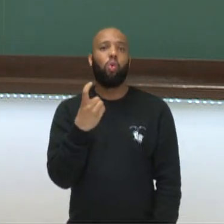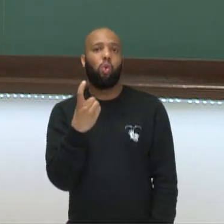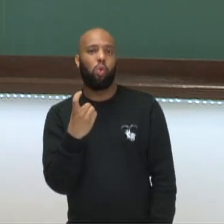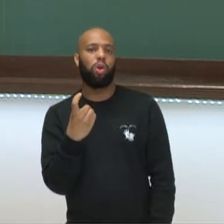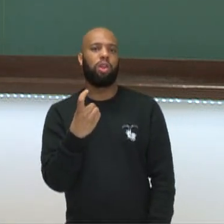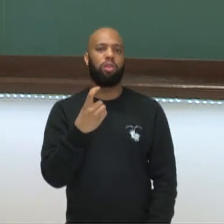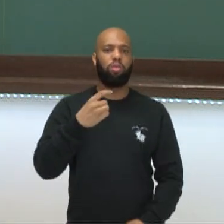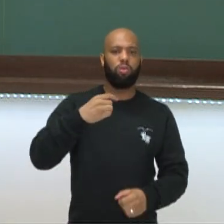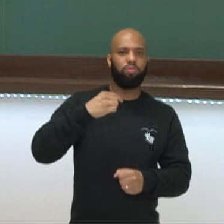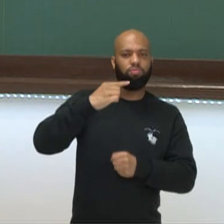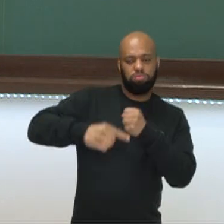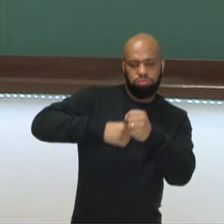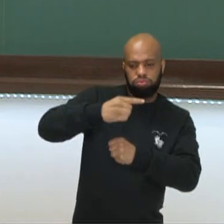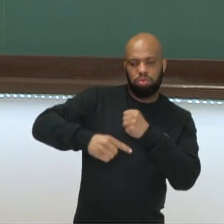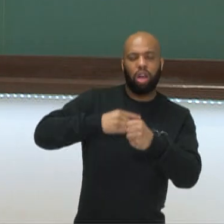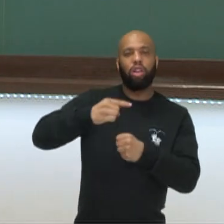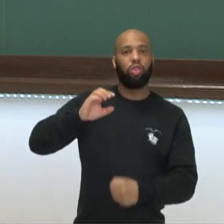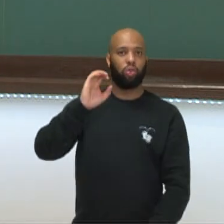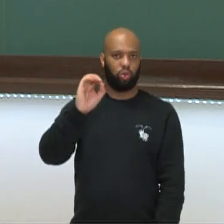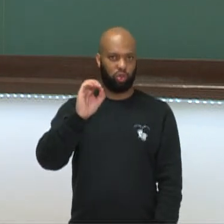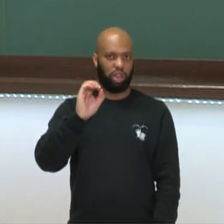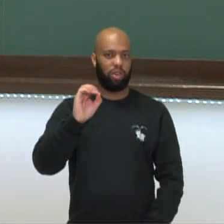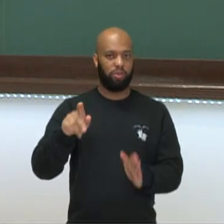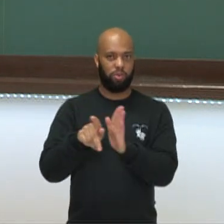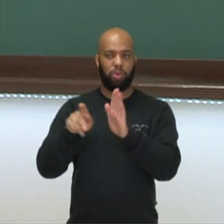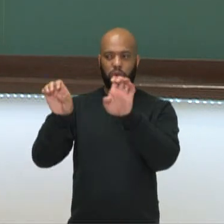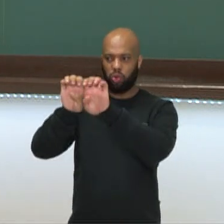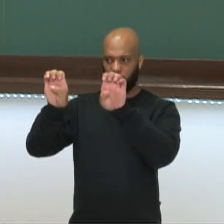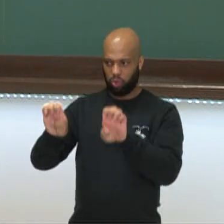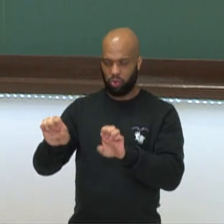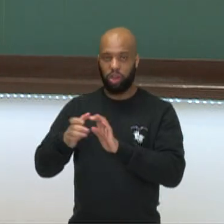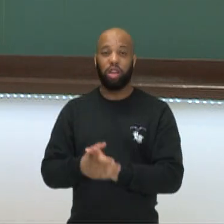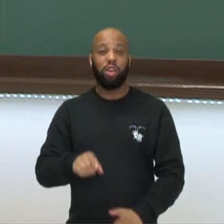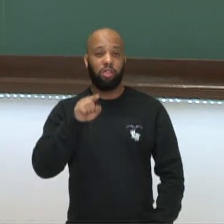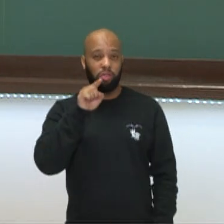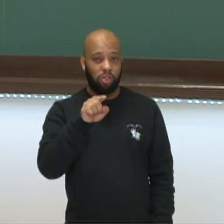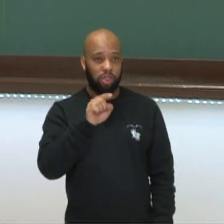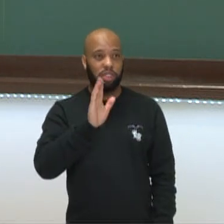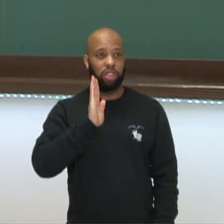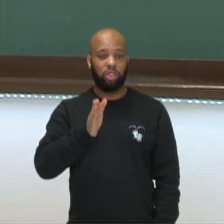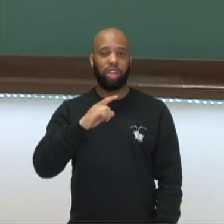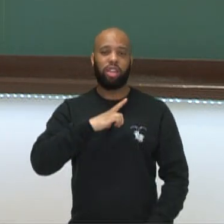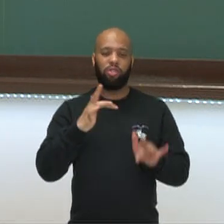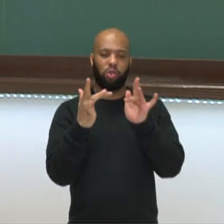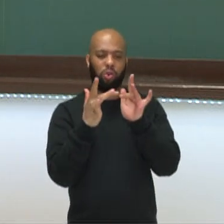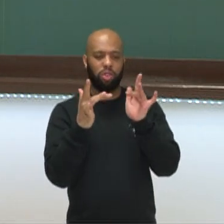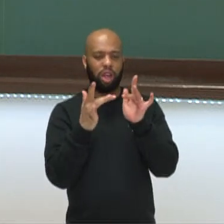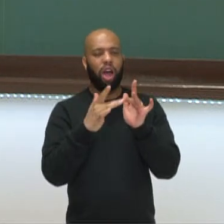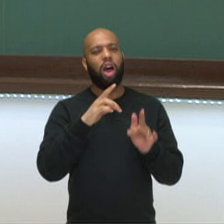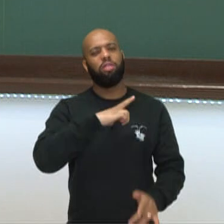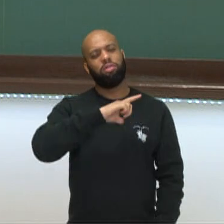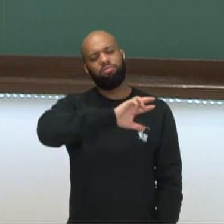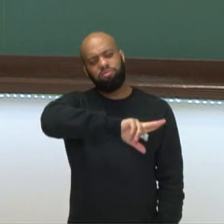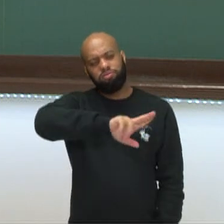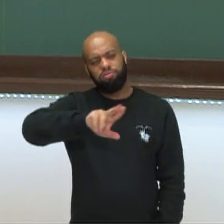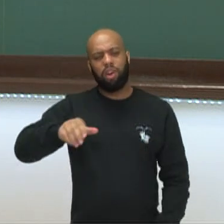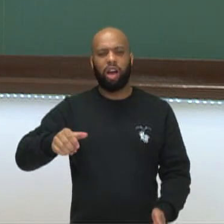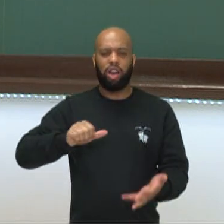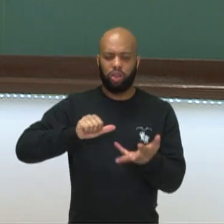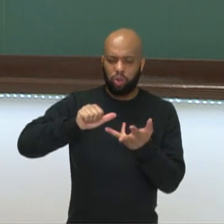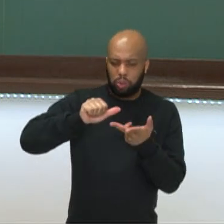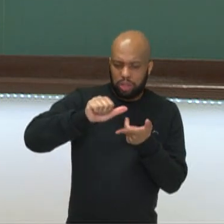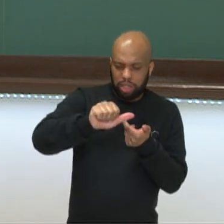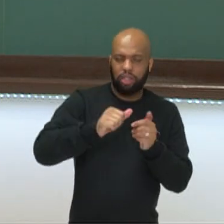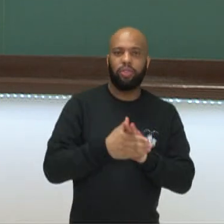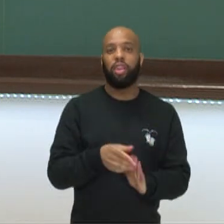na sua estrutura. Você com certeza já deve ter entrado em contato com muitas dessas substâncias. Você